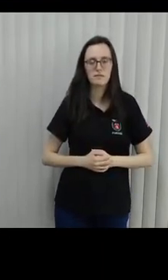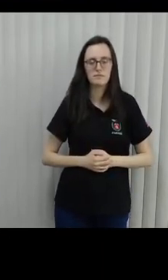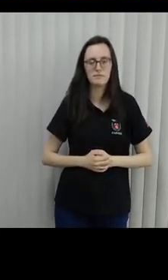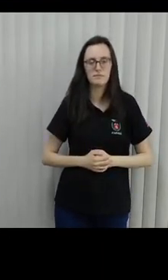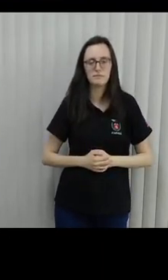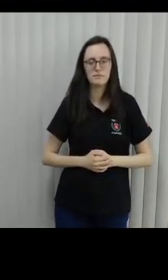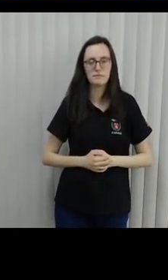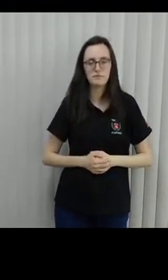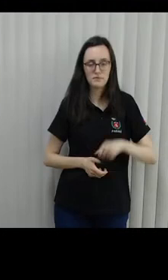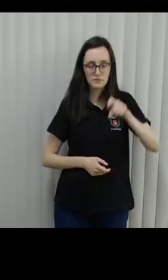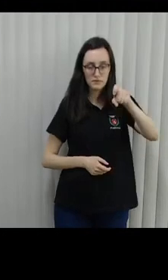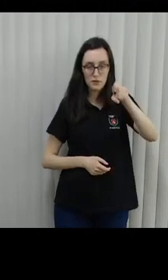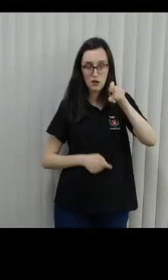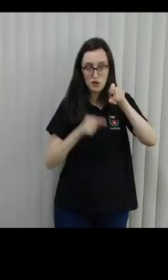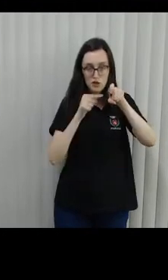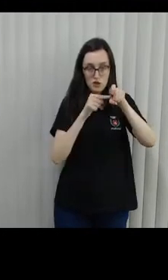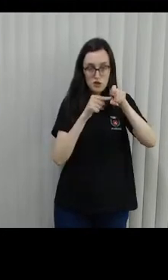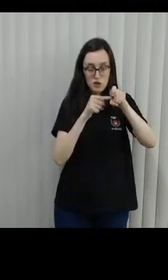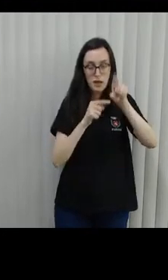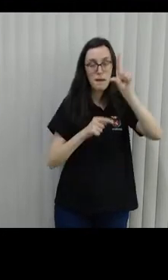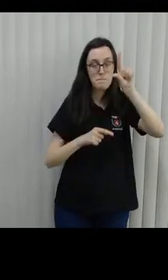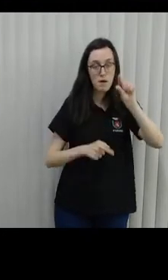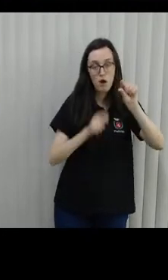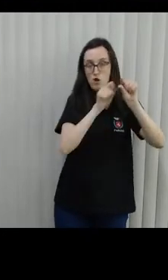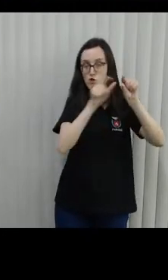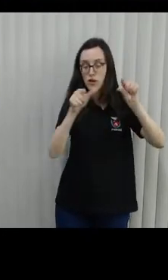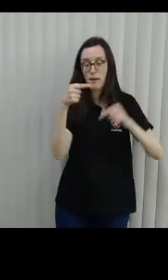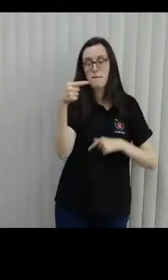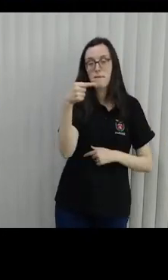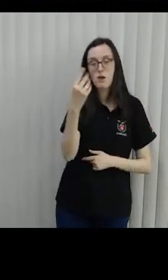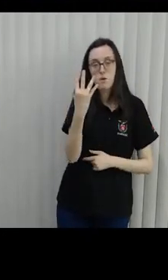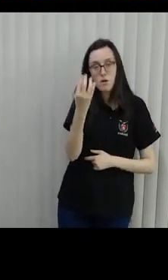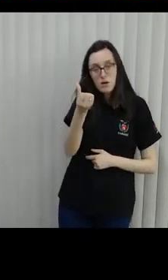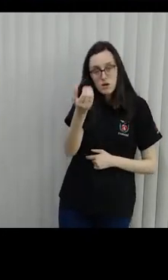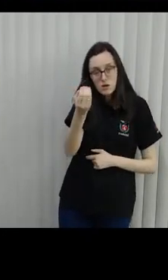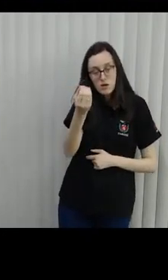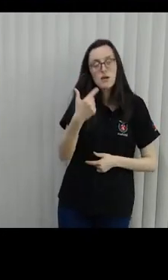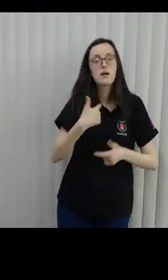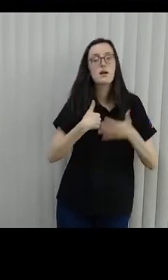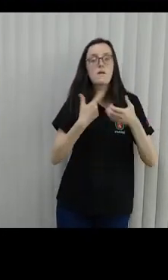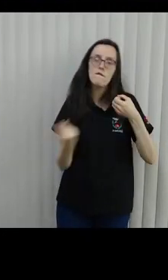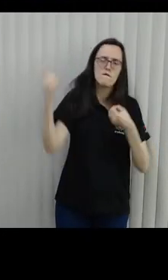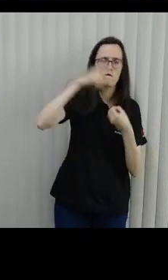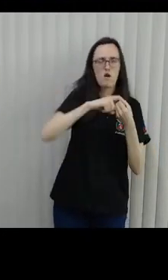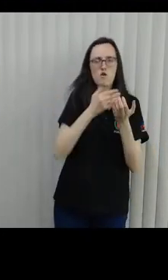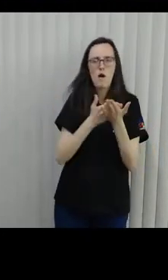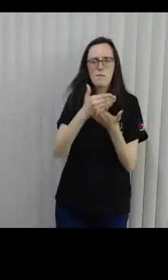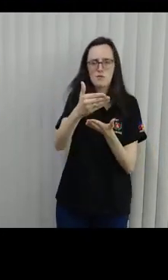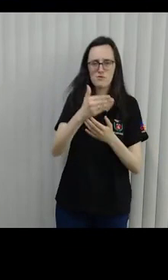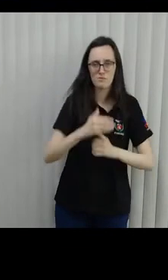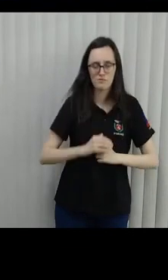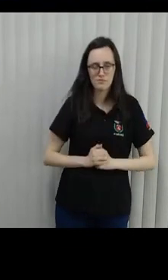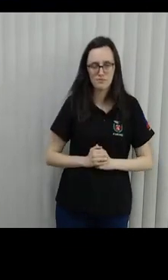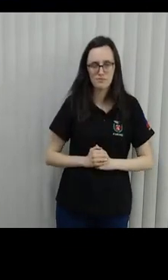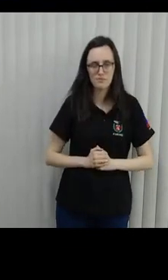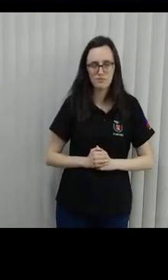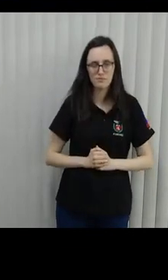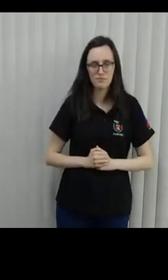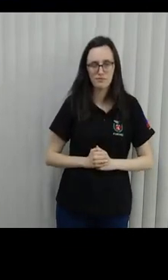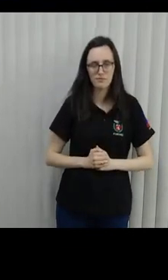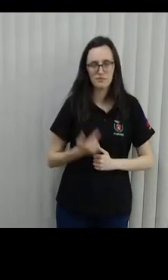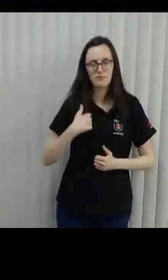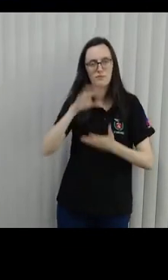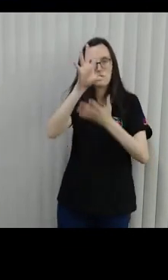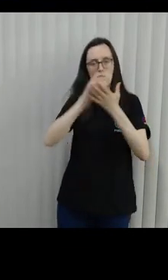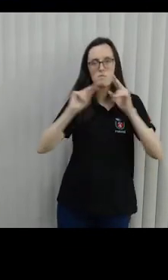a posição X for menor que menos 460, eu quero que ele volte para a posição inicial. Então eu vou até copiar esse código